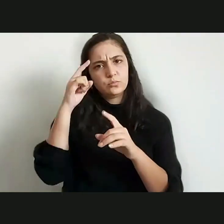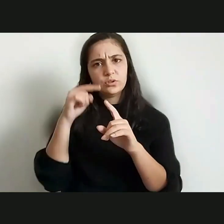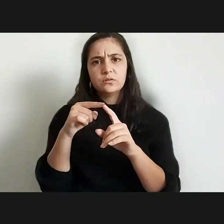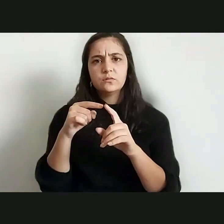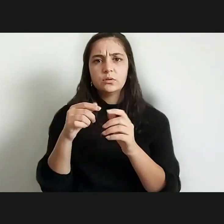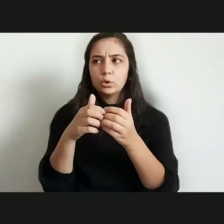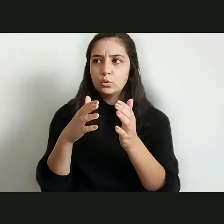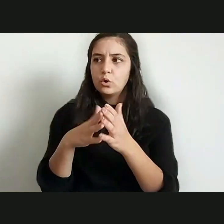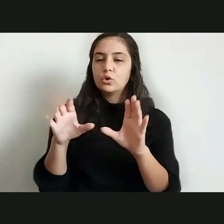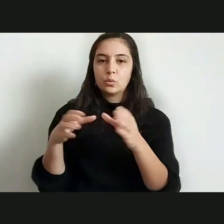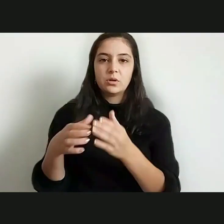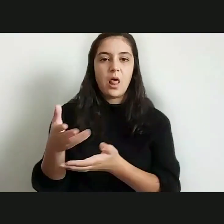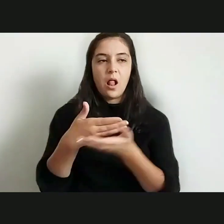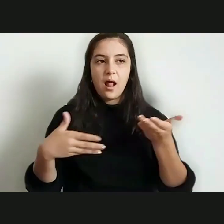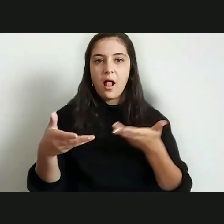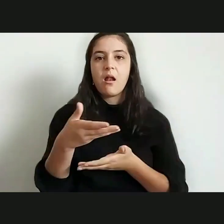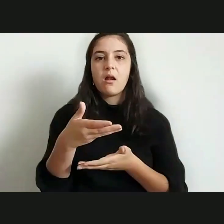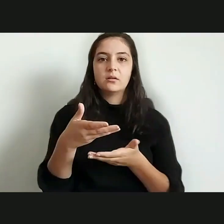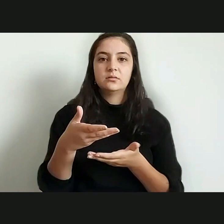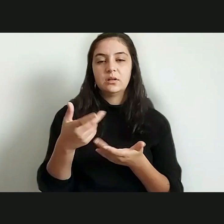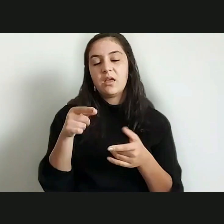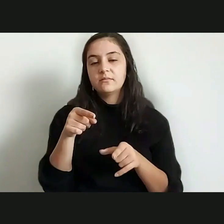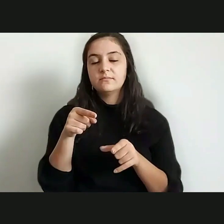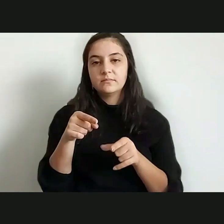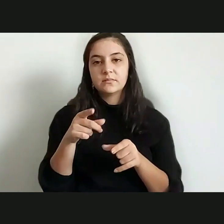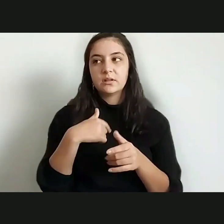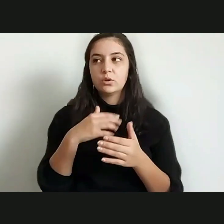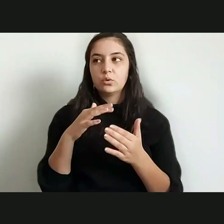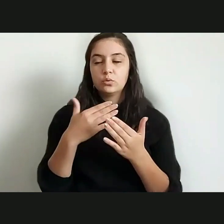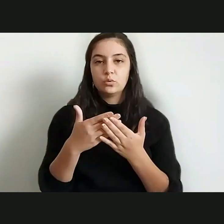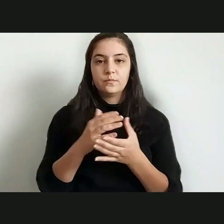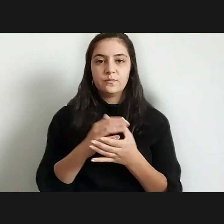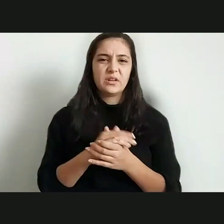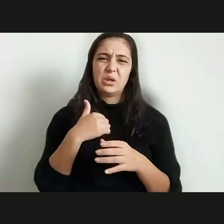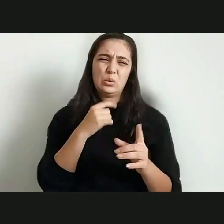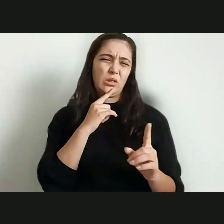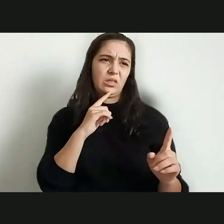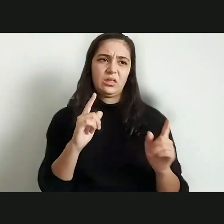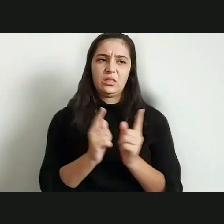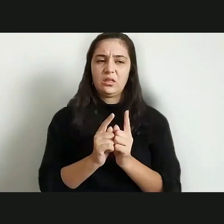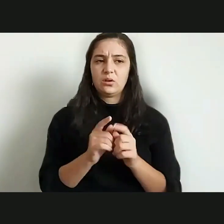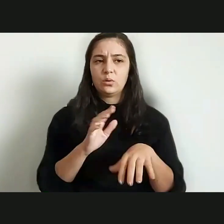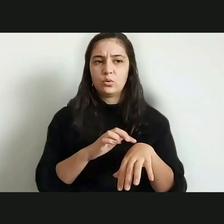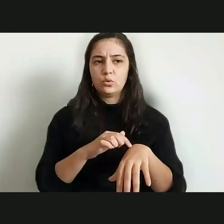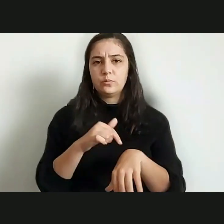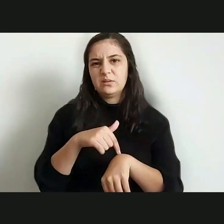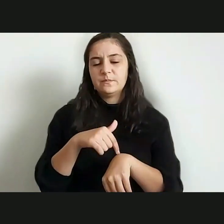pela comunidade, e é muito esse testemunho que eu trago. Vou ser muito sucinta, porque realmente já